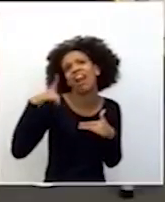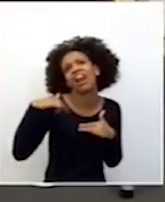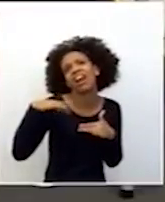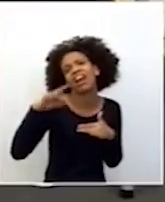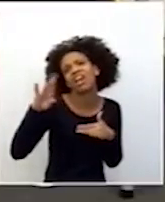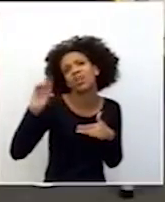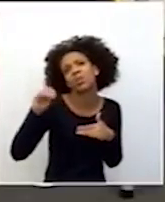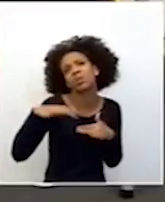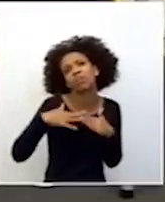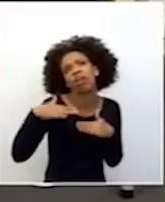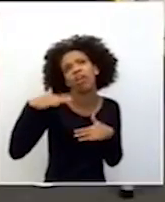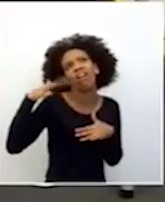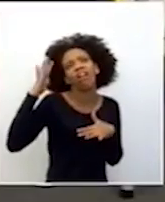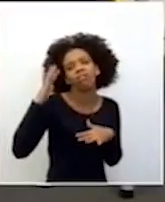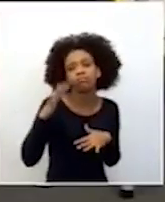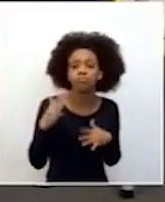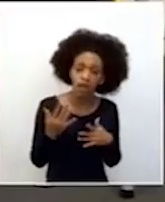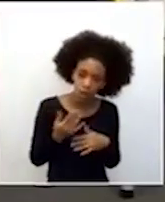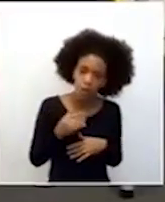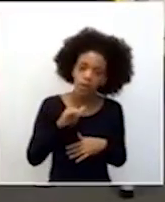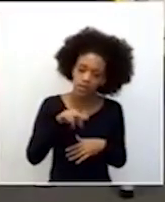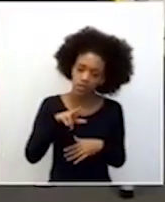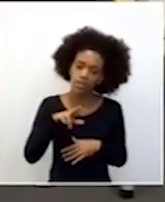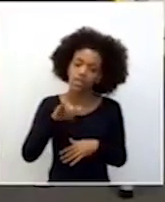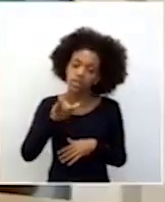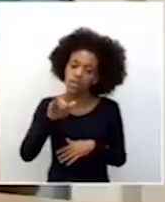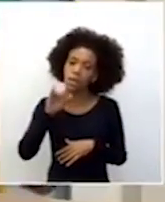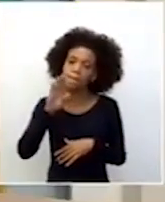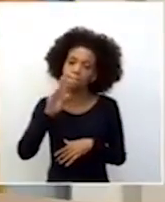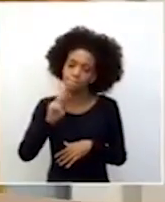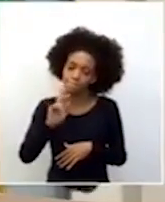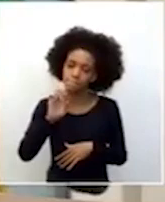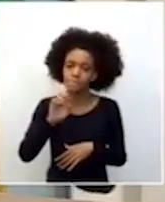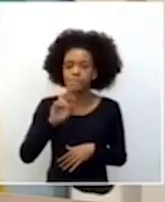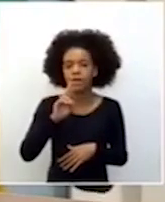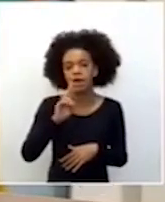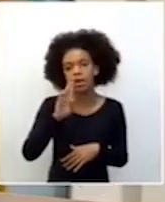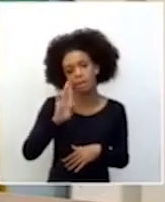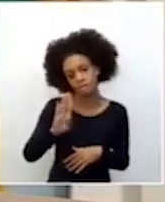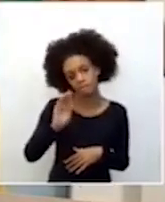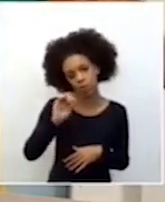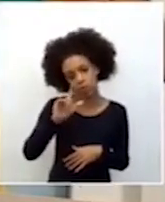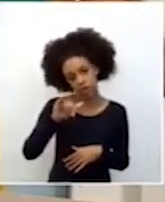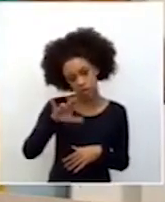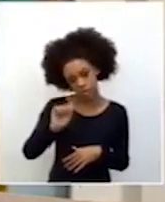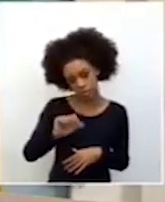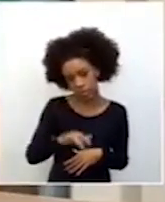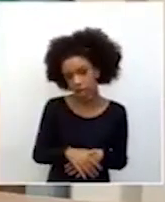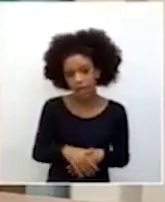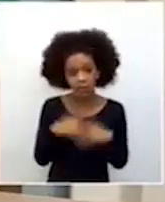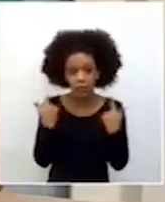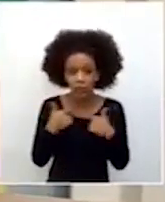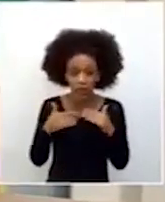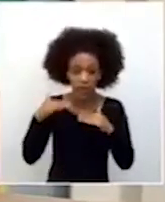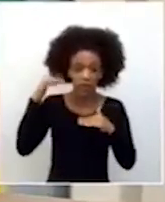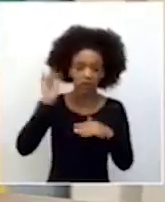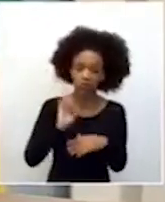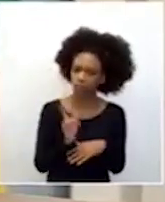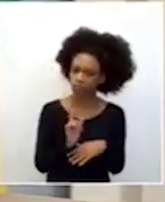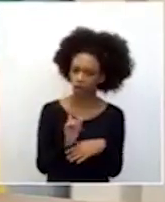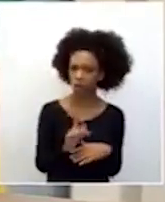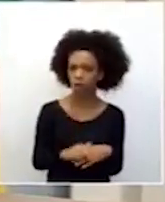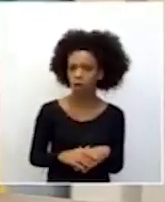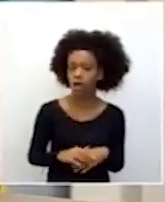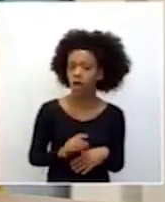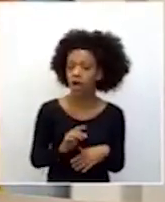litros com essa charge. É uma hipérbole porque a gente não ri litros, a gente fez um exagero. Eu posso ter uma